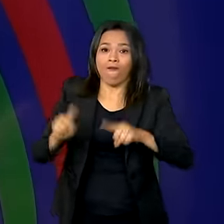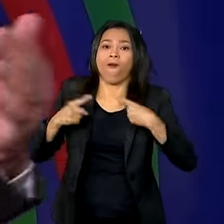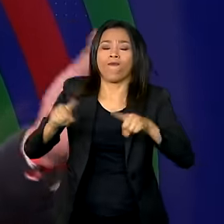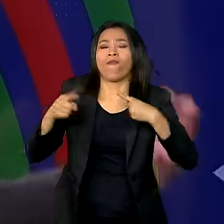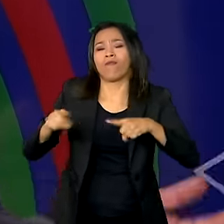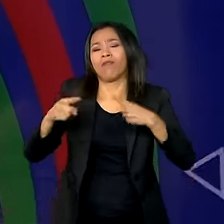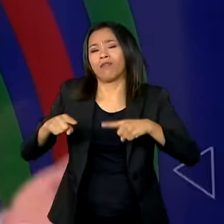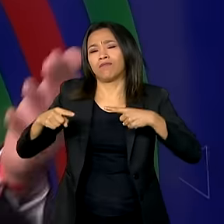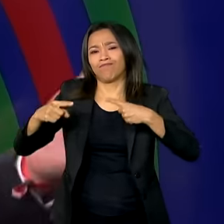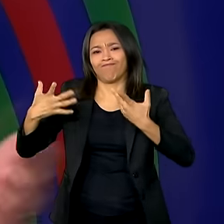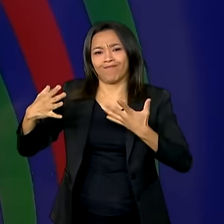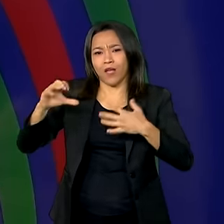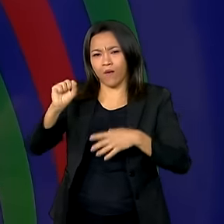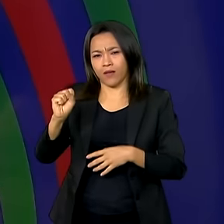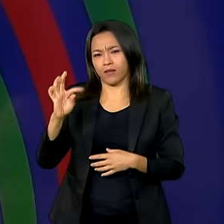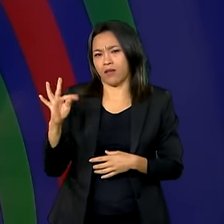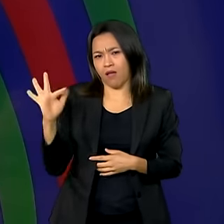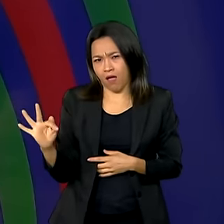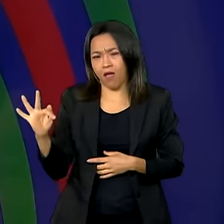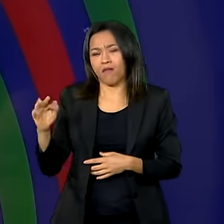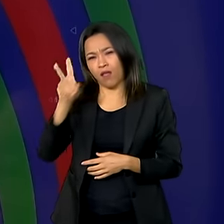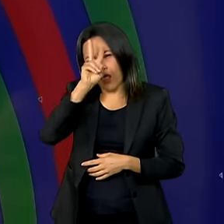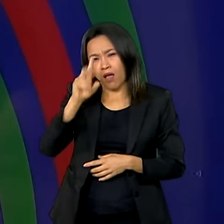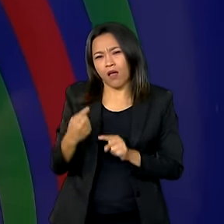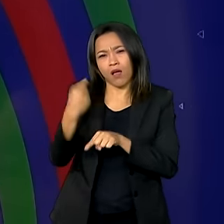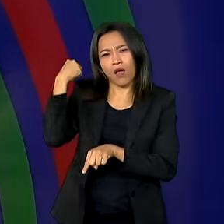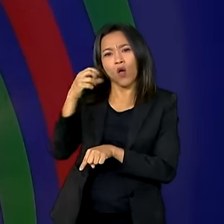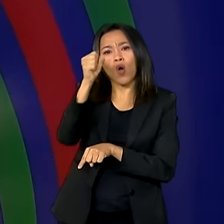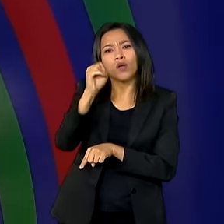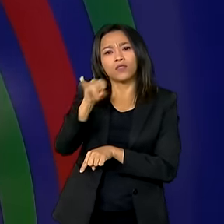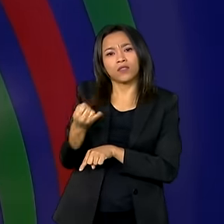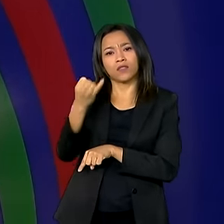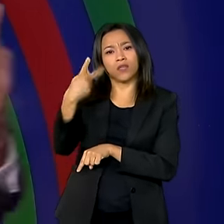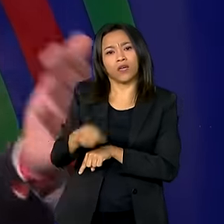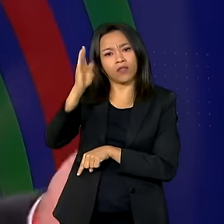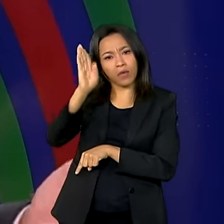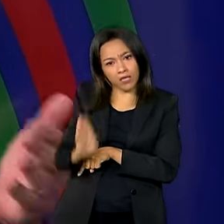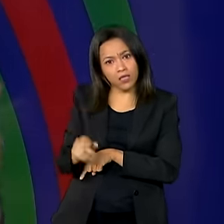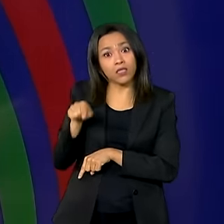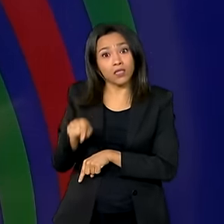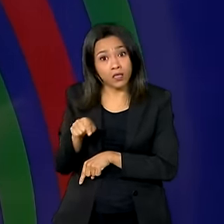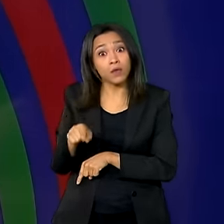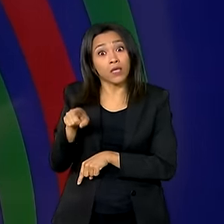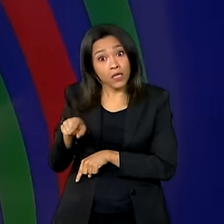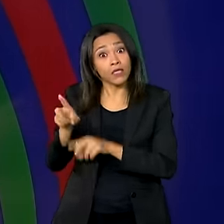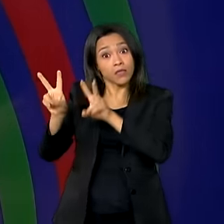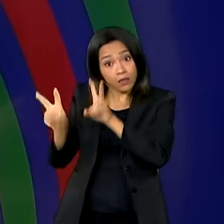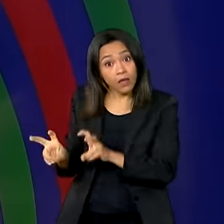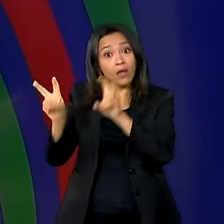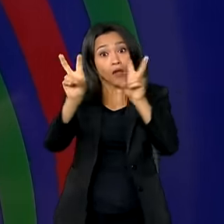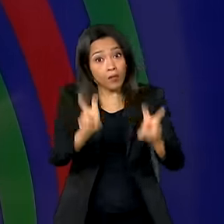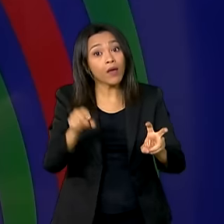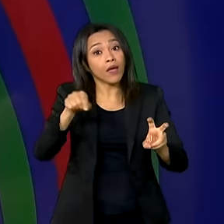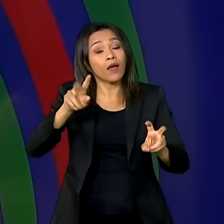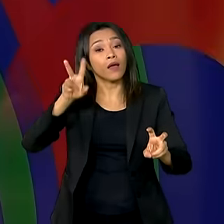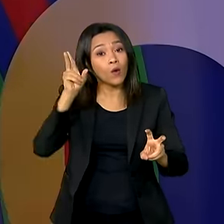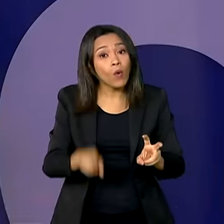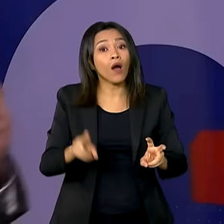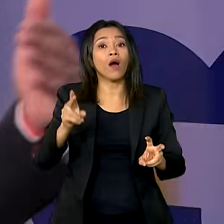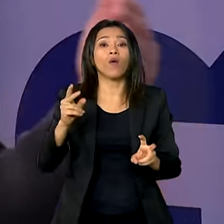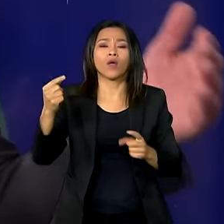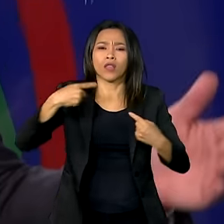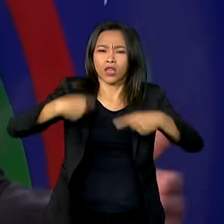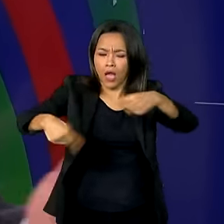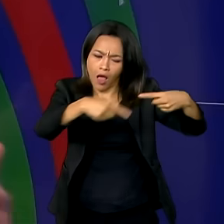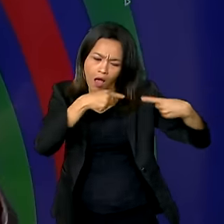Federal, participar e mobilizar aquele 8 de janeiro aqui no Brasil. E o Hopke traz esse debate, porque também é um debate na Europa hoje, de como é